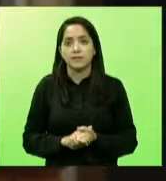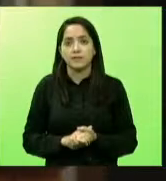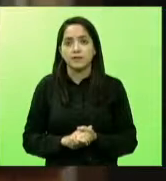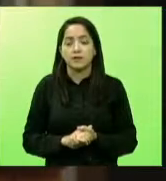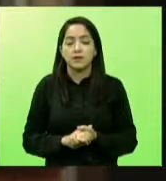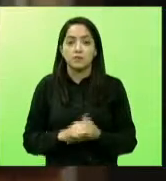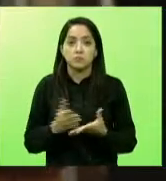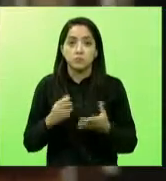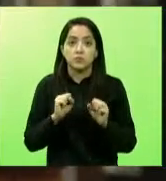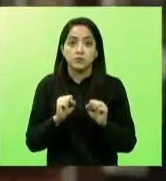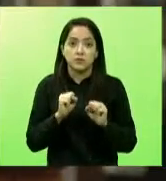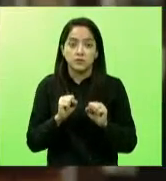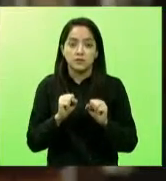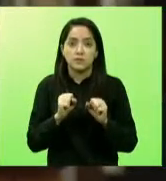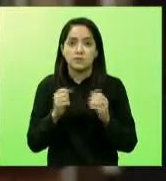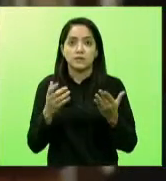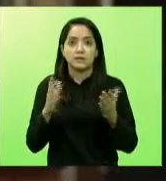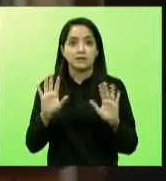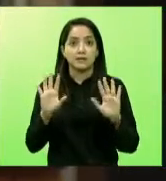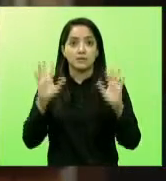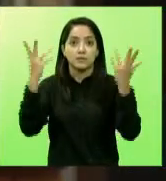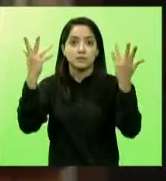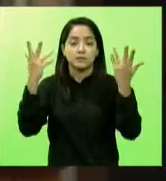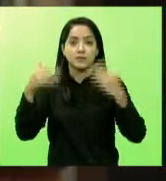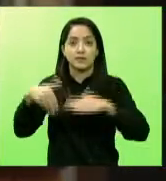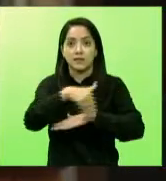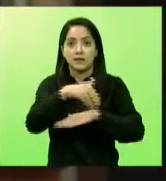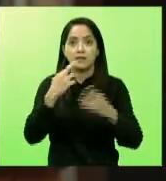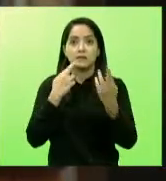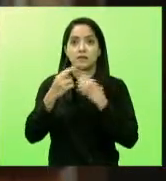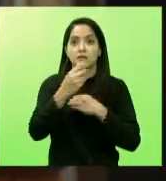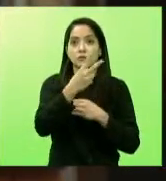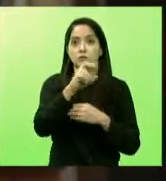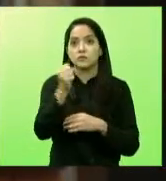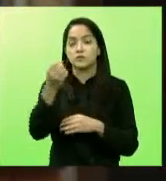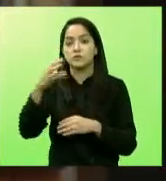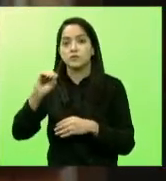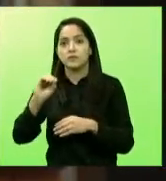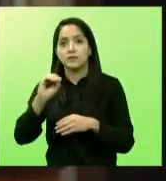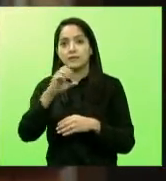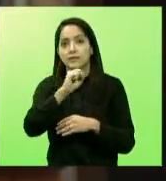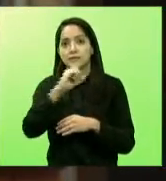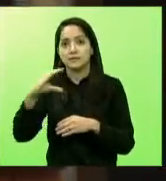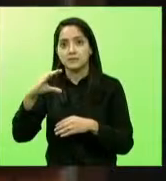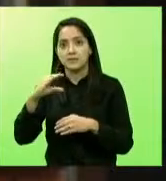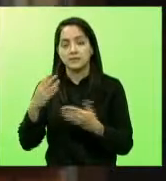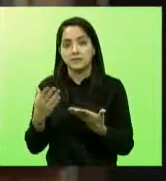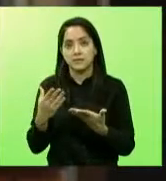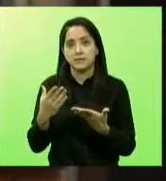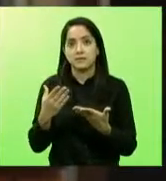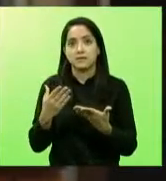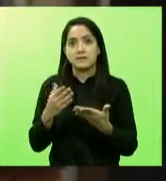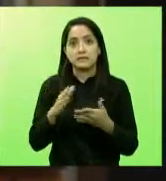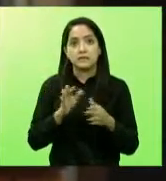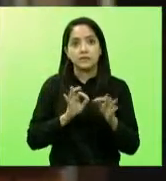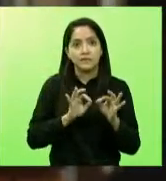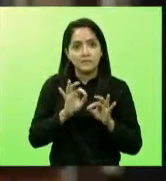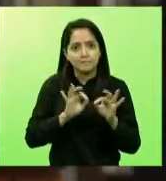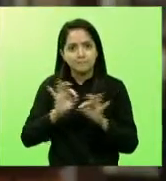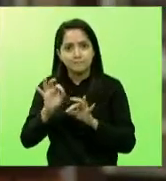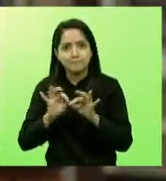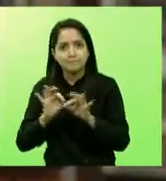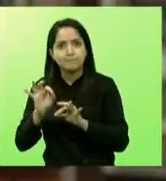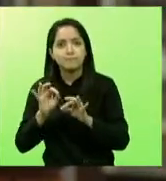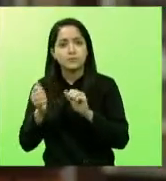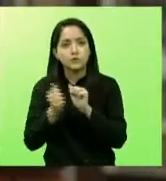Poderíamos estar aqui comemorando a duplicação da rodovia 280, caso houvesse um perfeito alinhamento com o